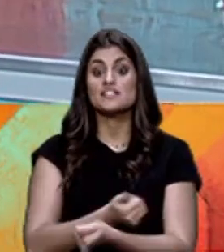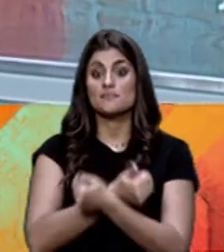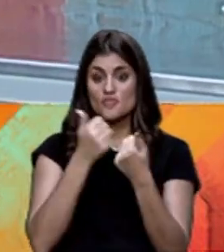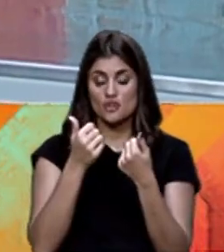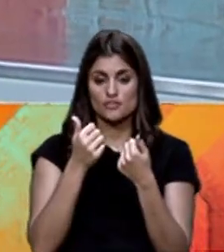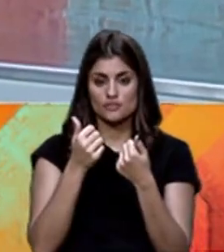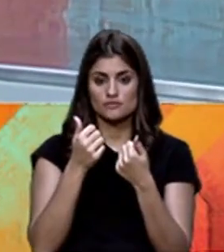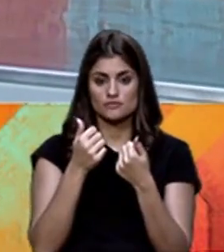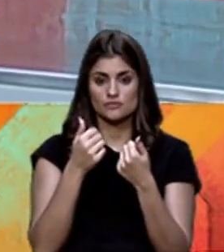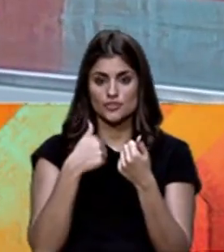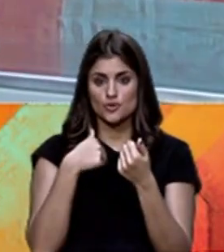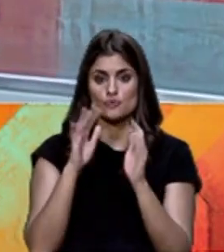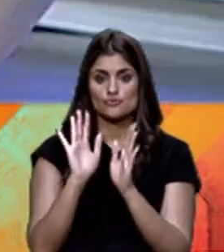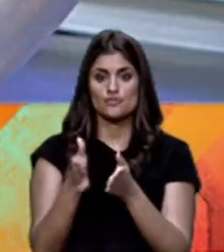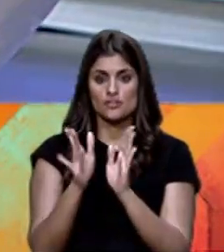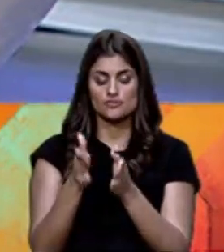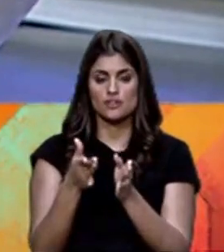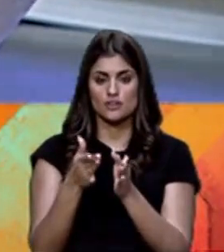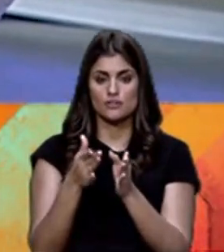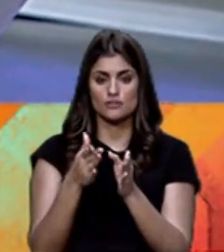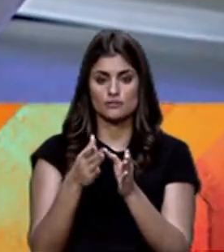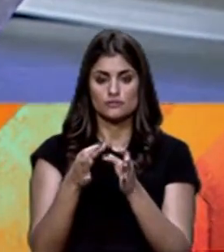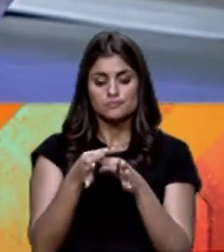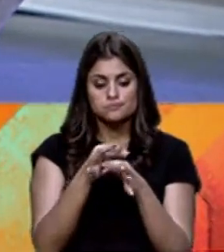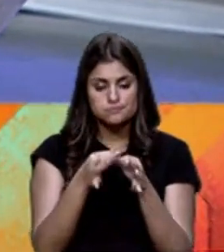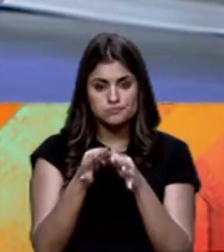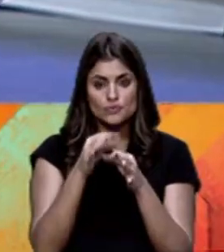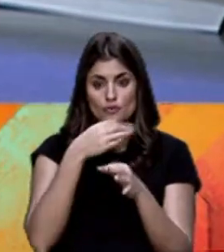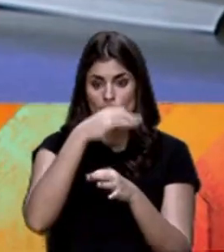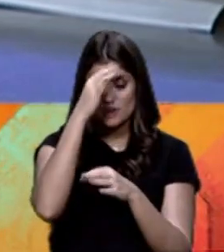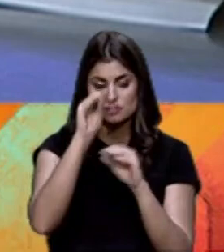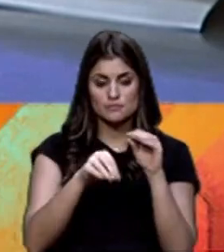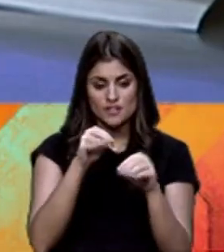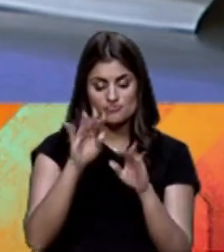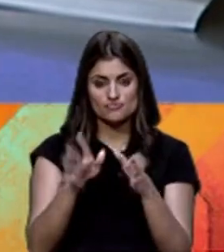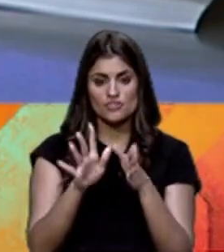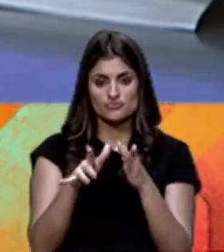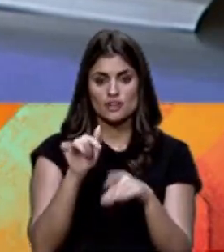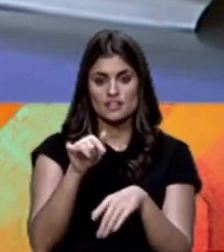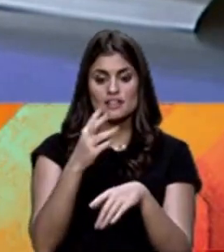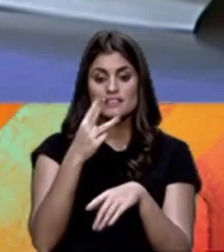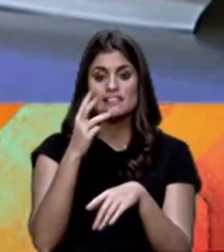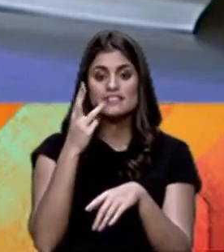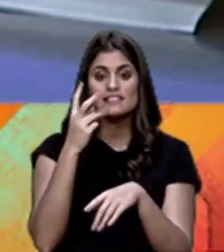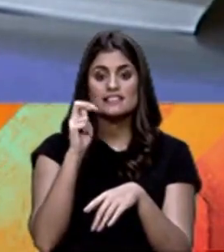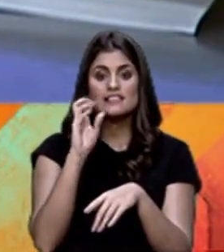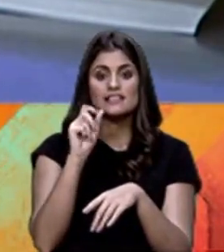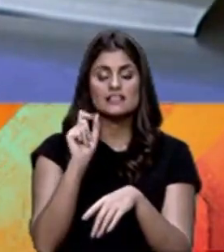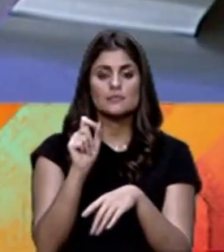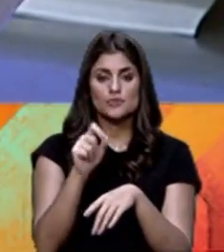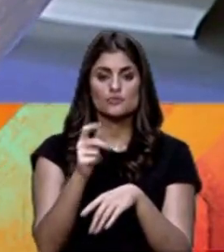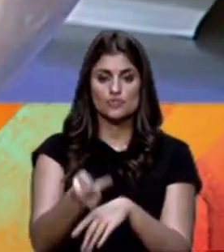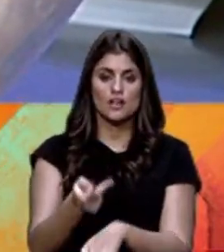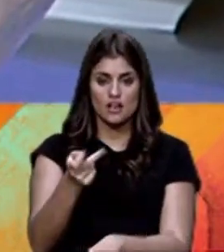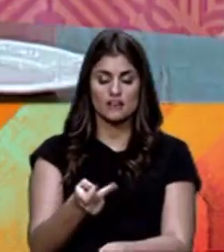eu já tenho os quadradinhos do frango temperados e já esteve aqui cerca de 30 minutos a marinar.